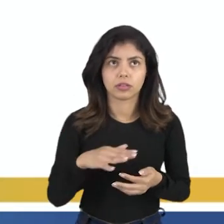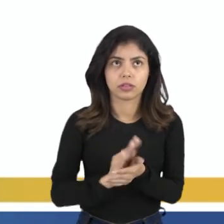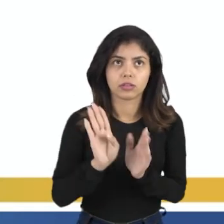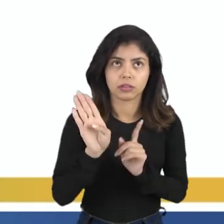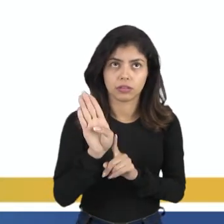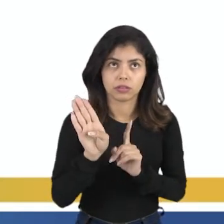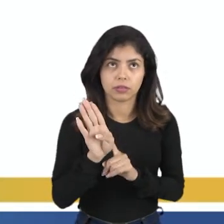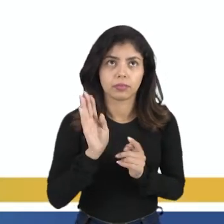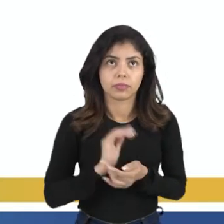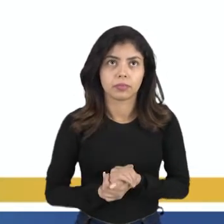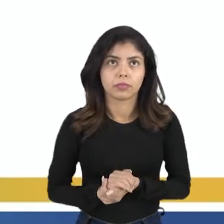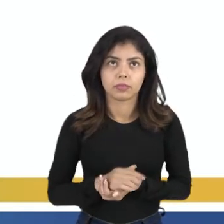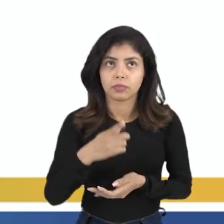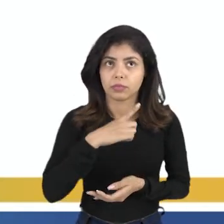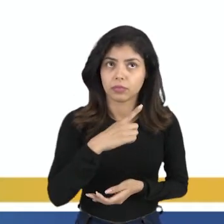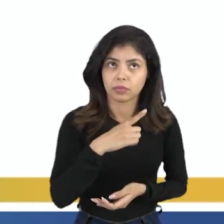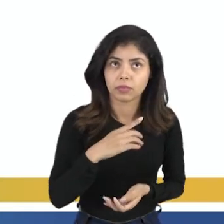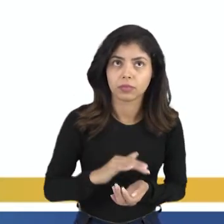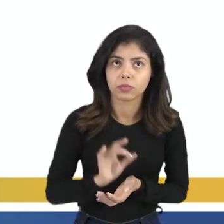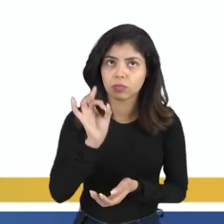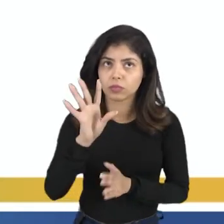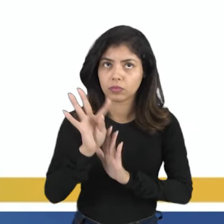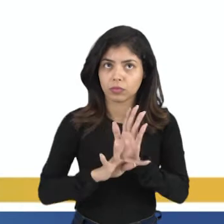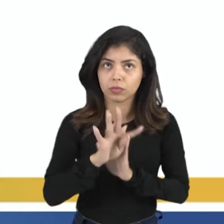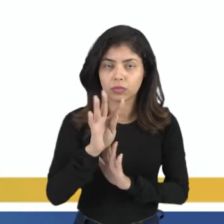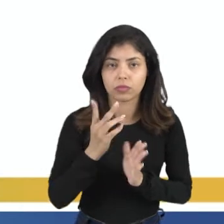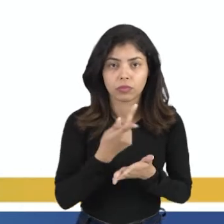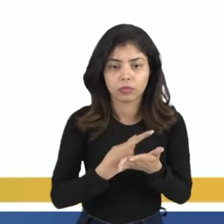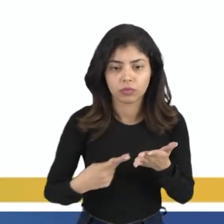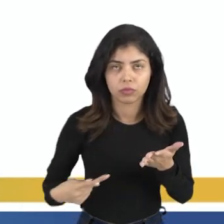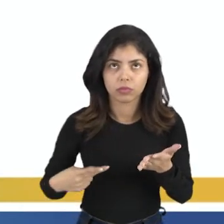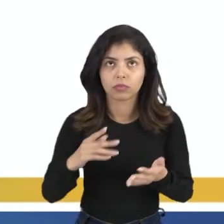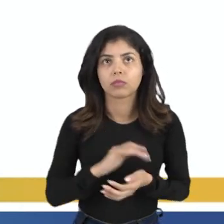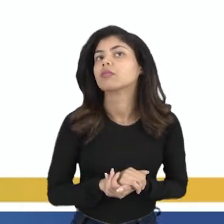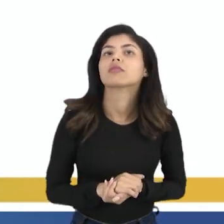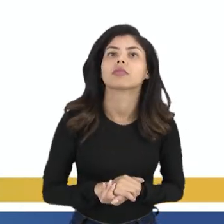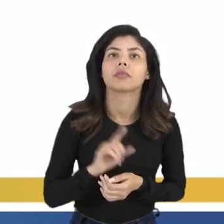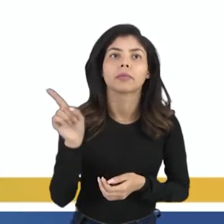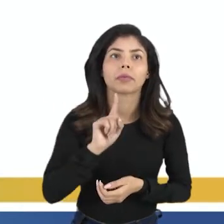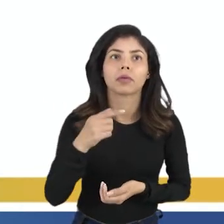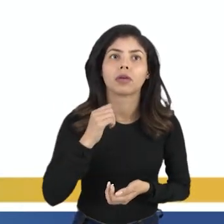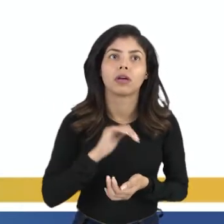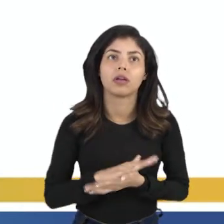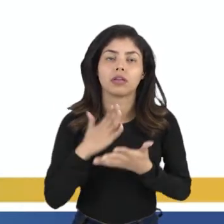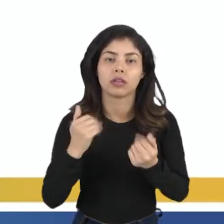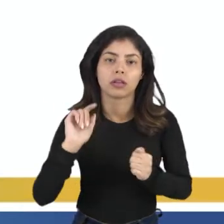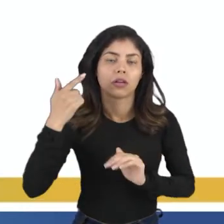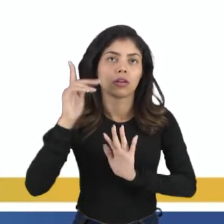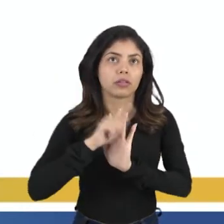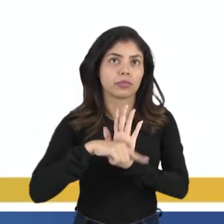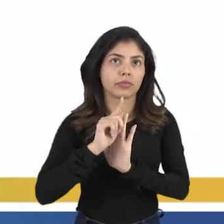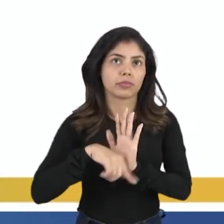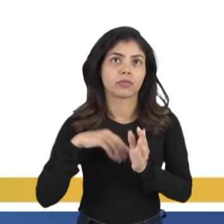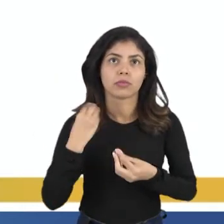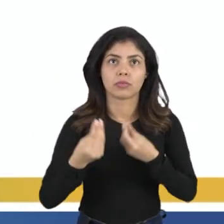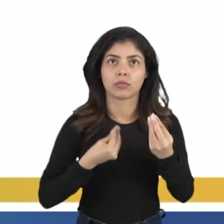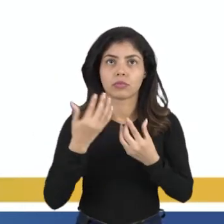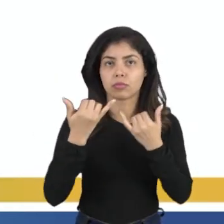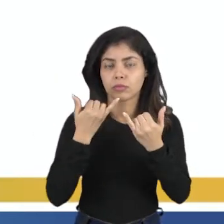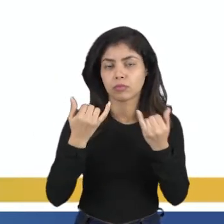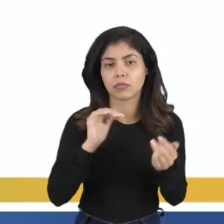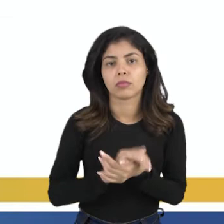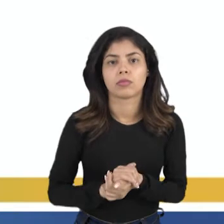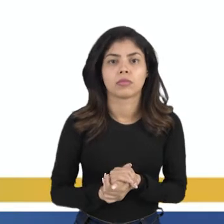Na letra B, ele diz o seguinte: ocorre apenas nos textos poéticos, não sendo admitida em outros gêneros, como o